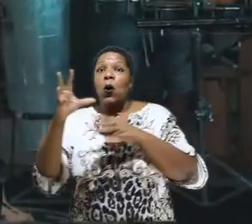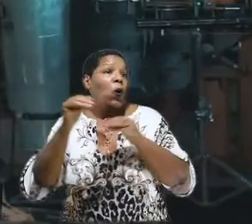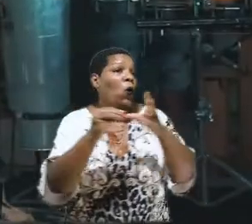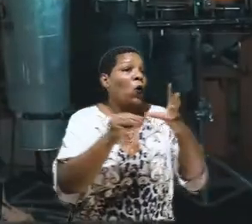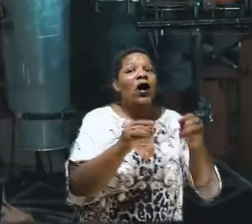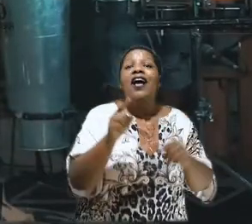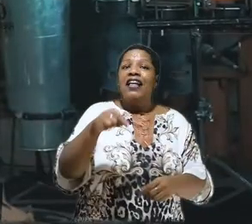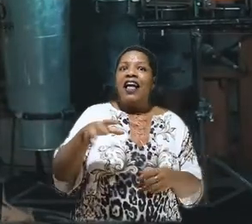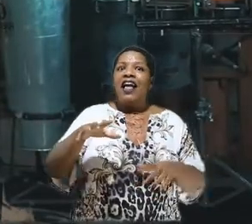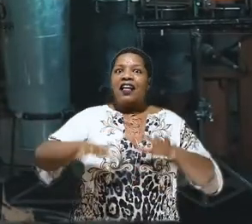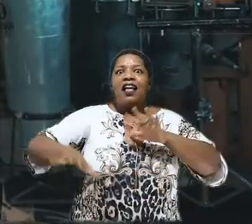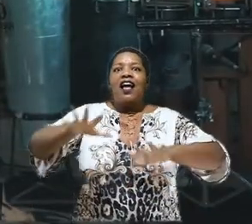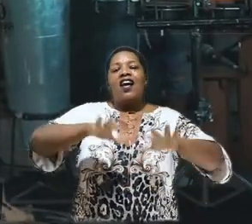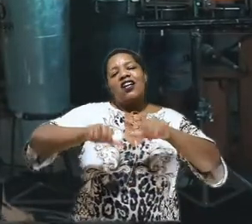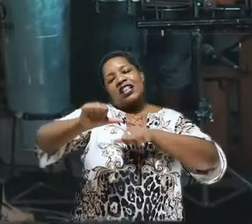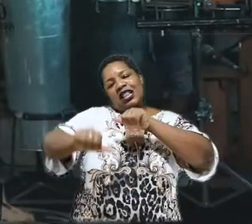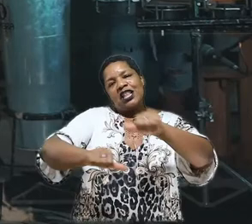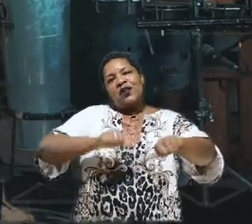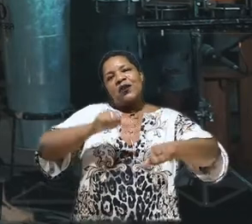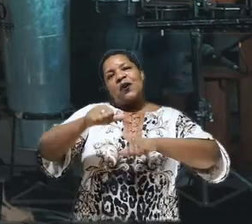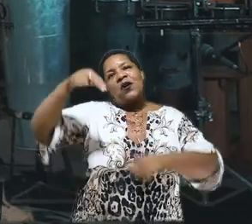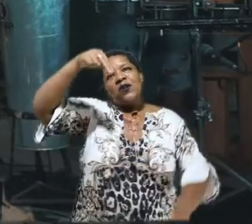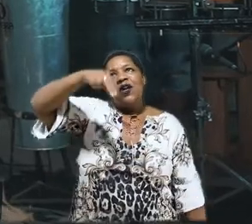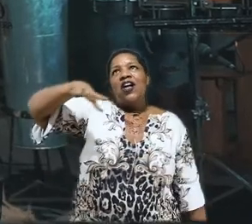as coisas abusando